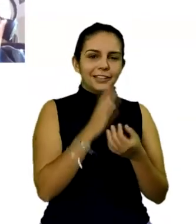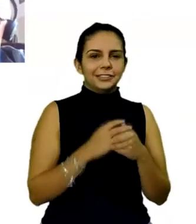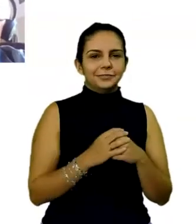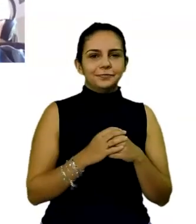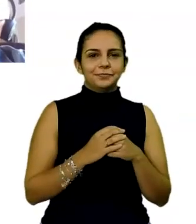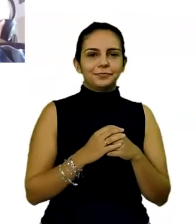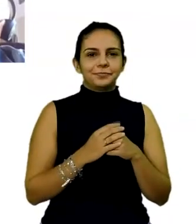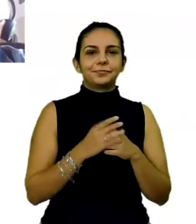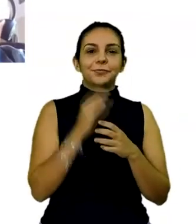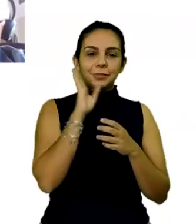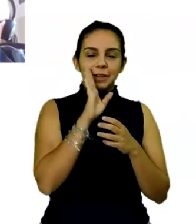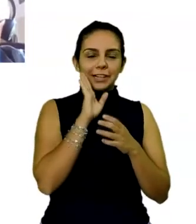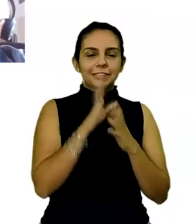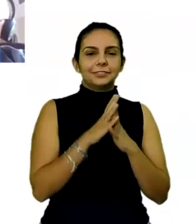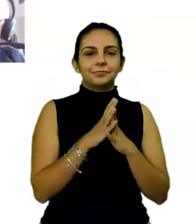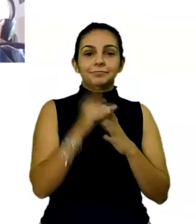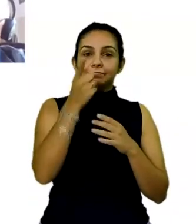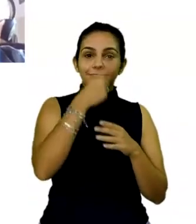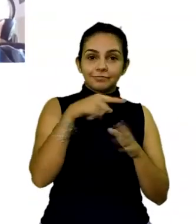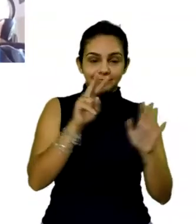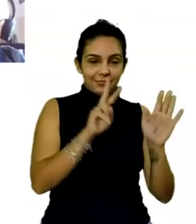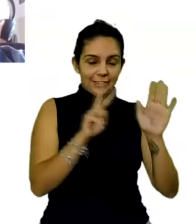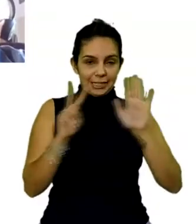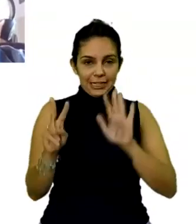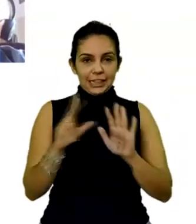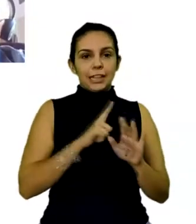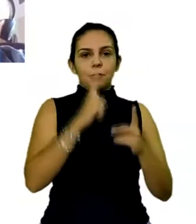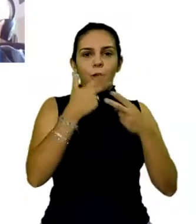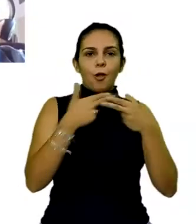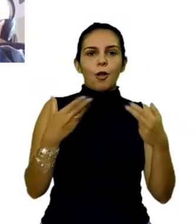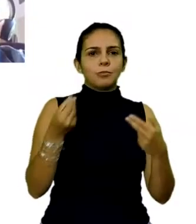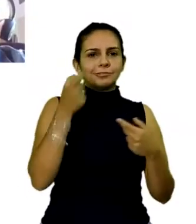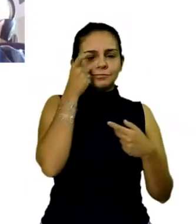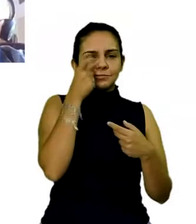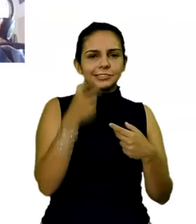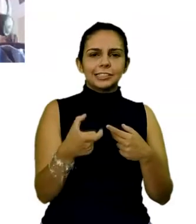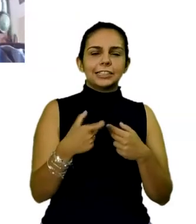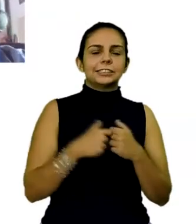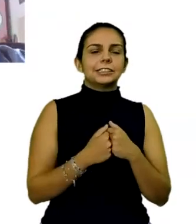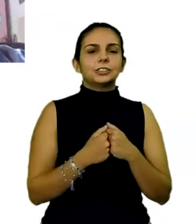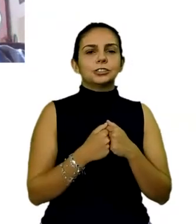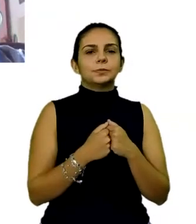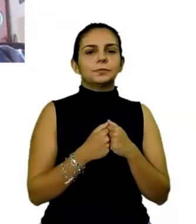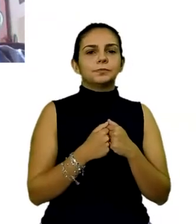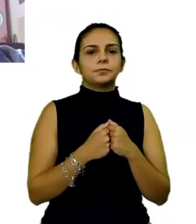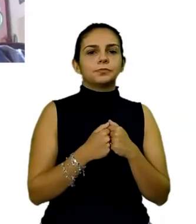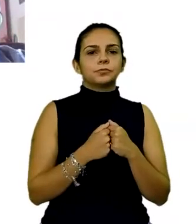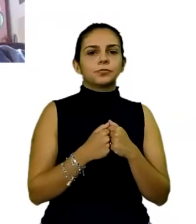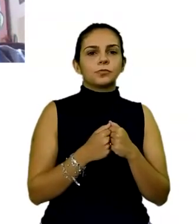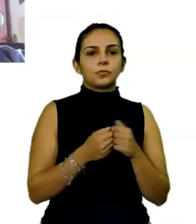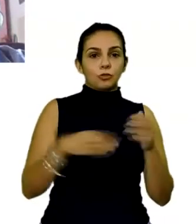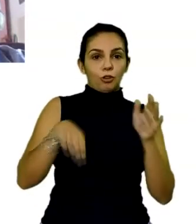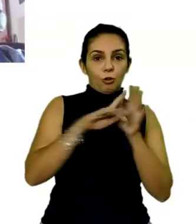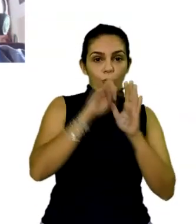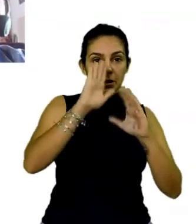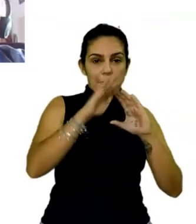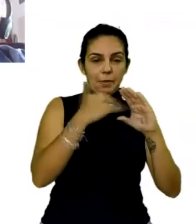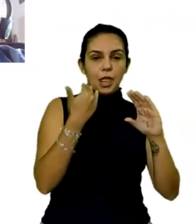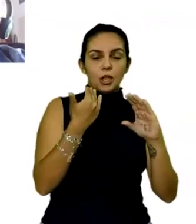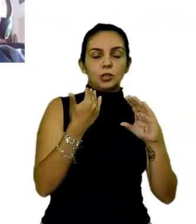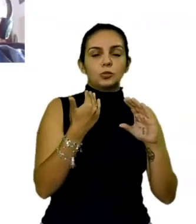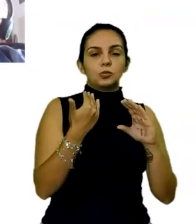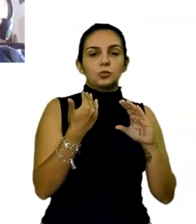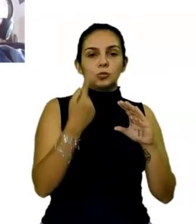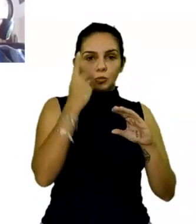é bacana demais. Essa semana até teve uma coisa muito interessante, que chegou um e-mail